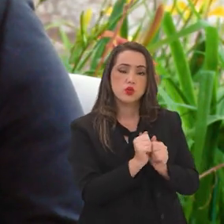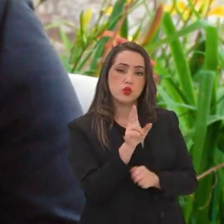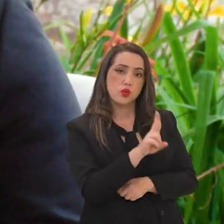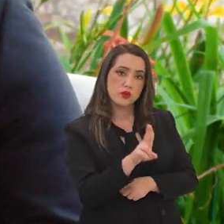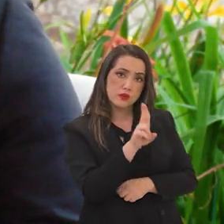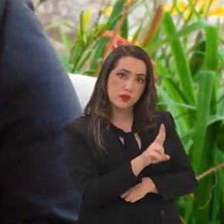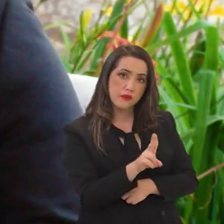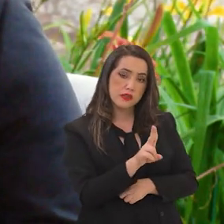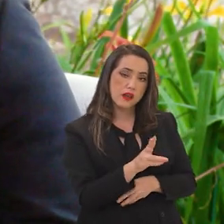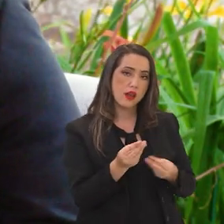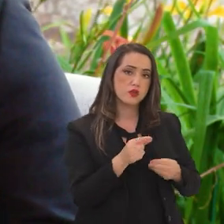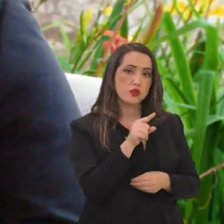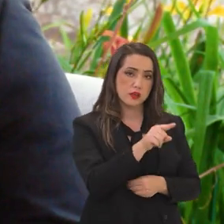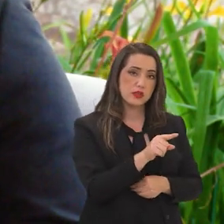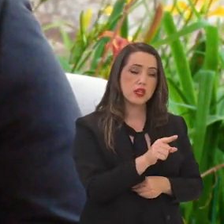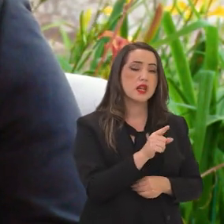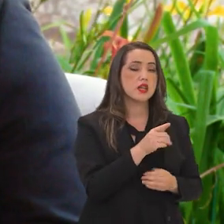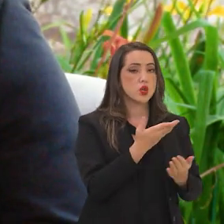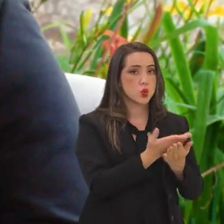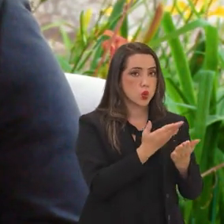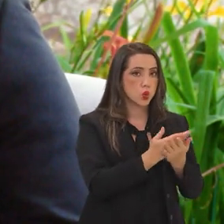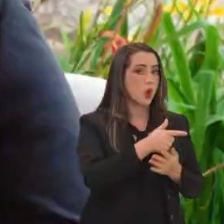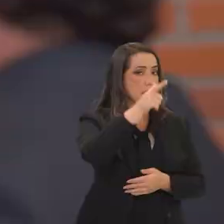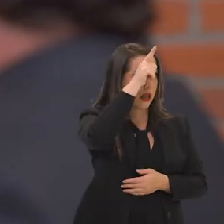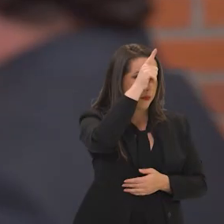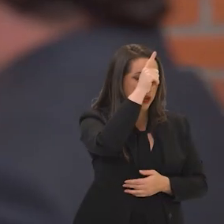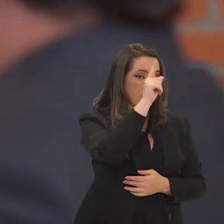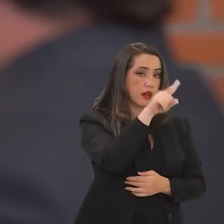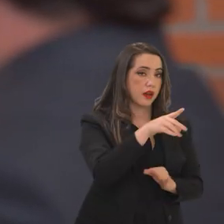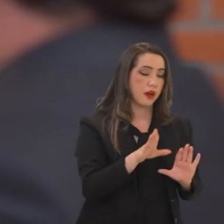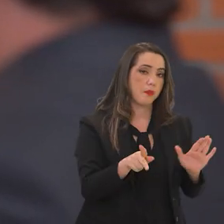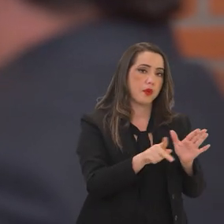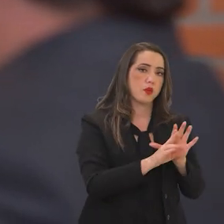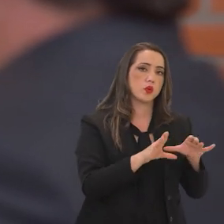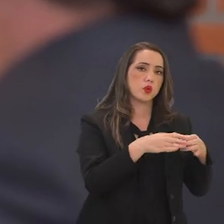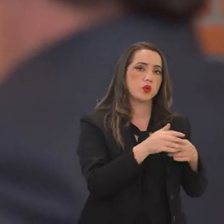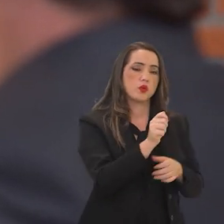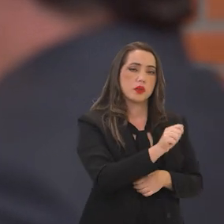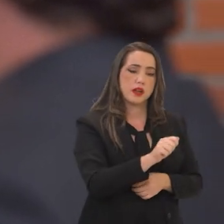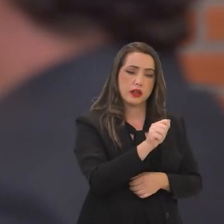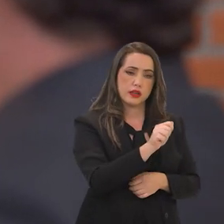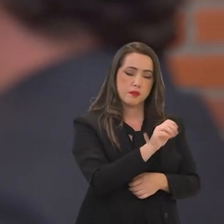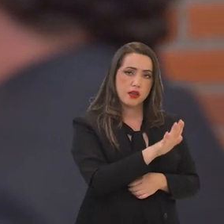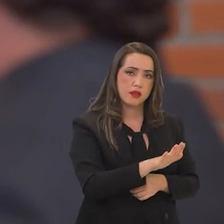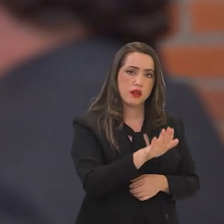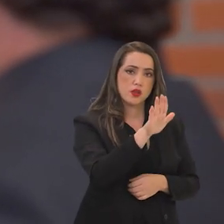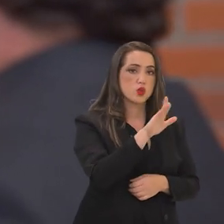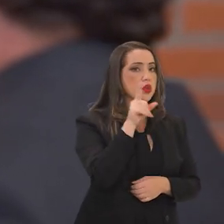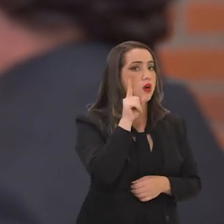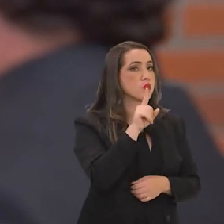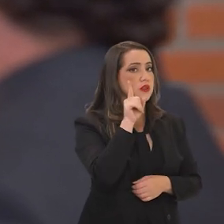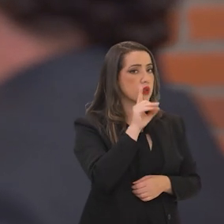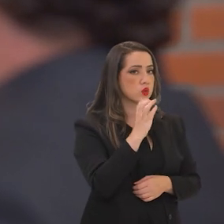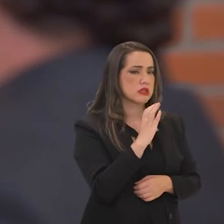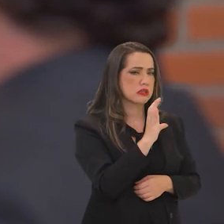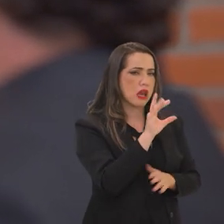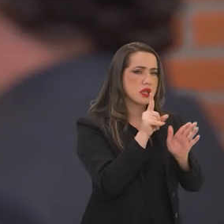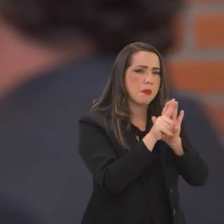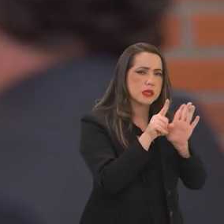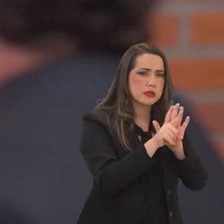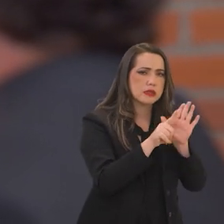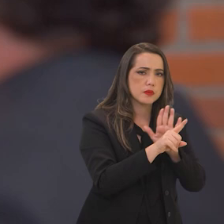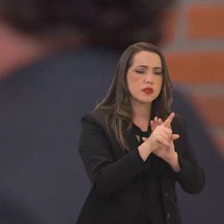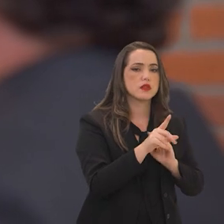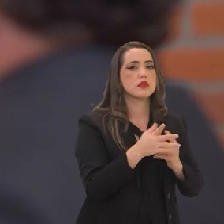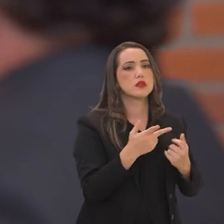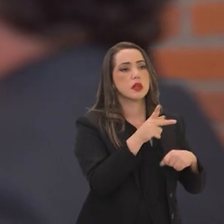pelo que eu dei uma olhada estudou na Alemanha faz parte da academia Nacional de ciências dos Estados Unidos que são países